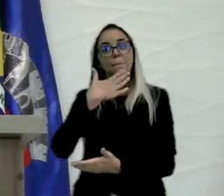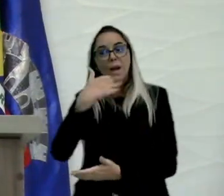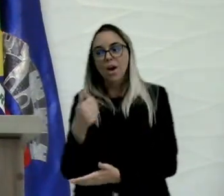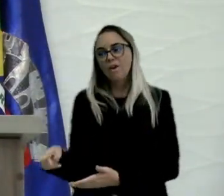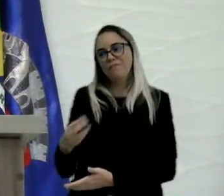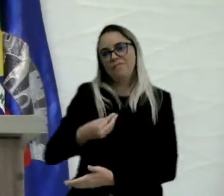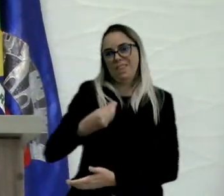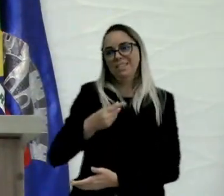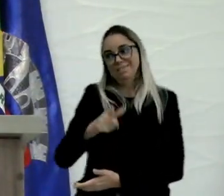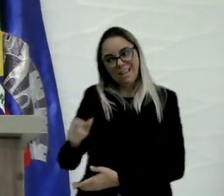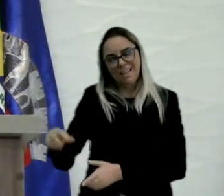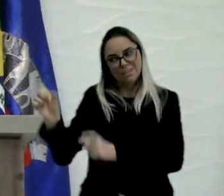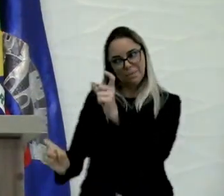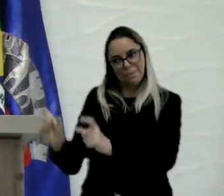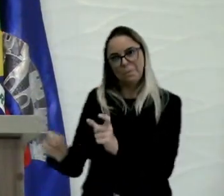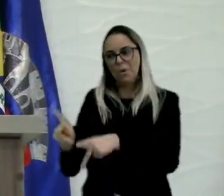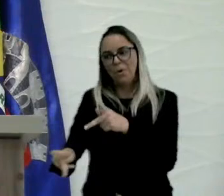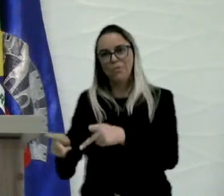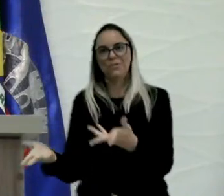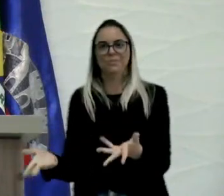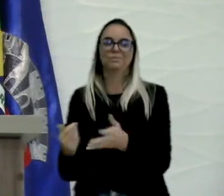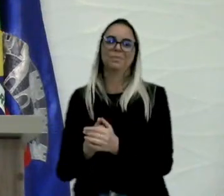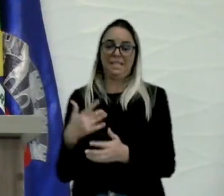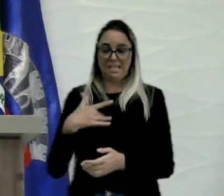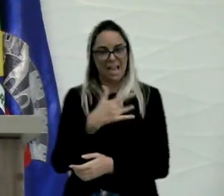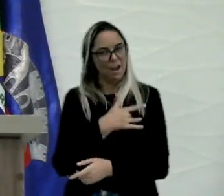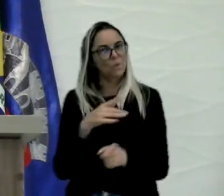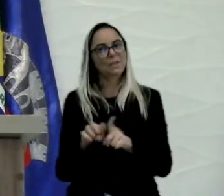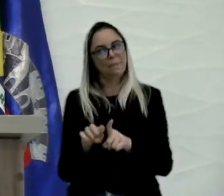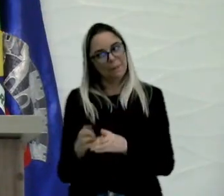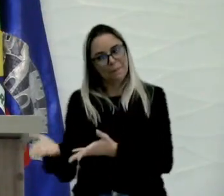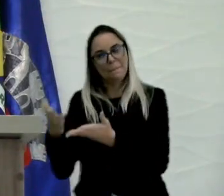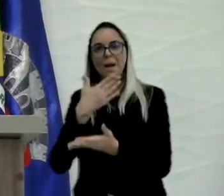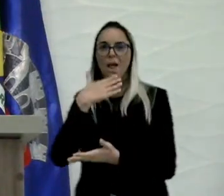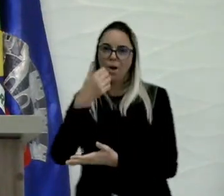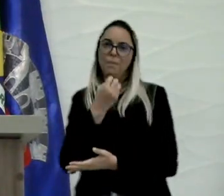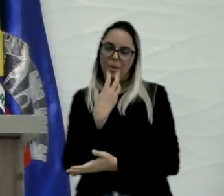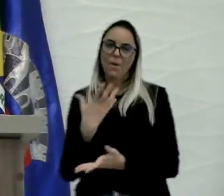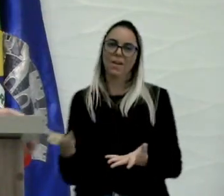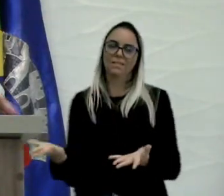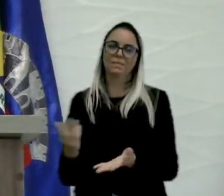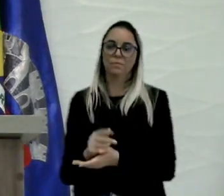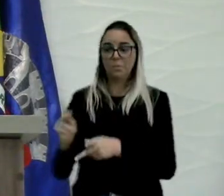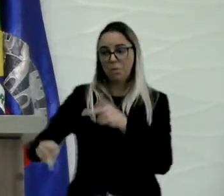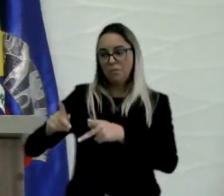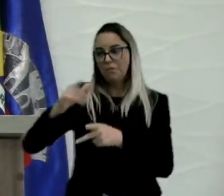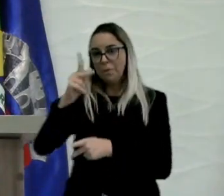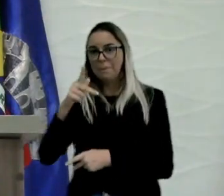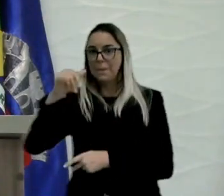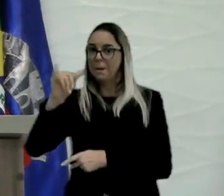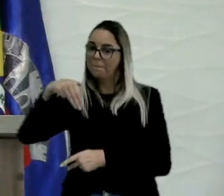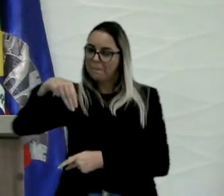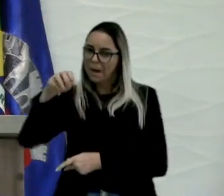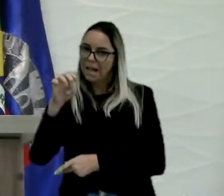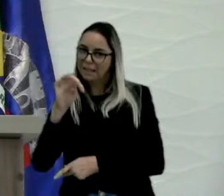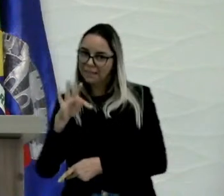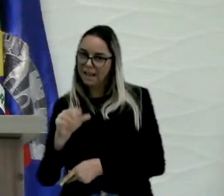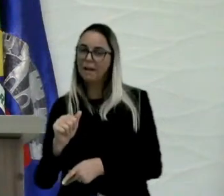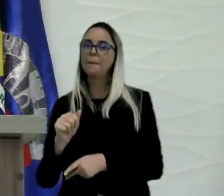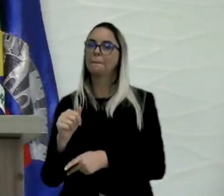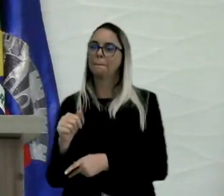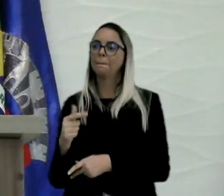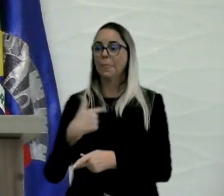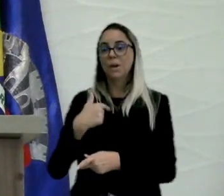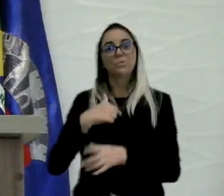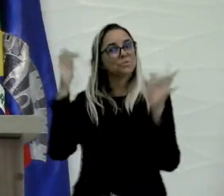qualidade de vida O saneamento e melhore a saúde da população ali do Povoado da pimenta tenho muita alegria de colocar aqui